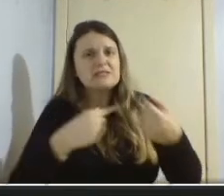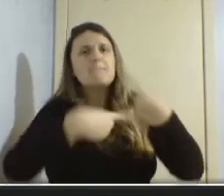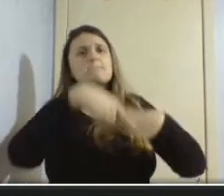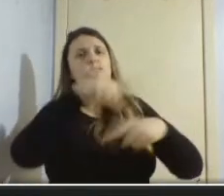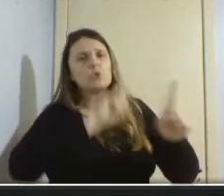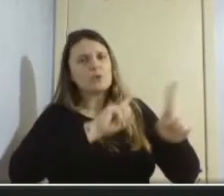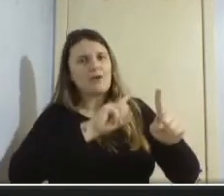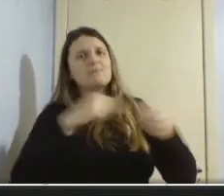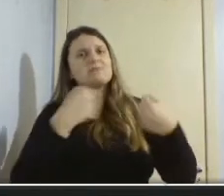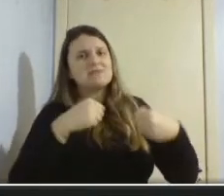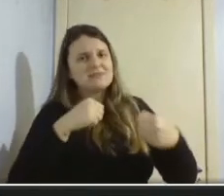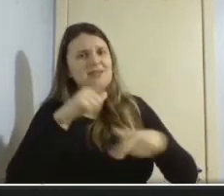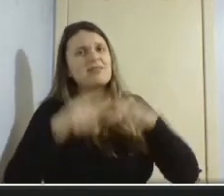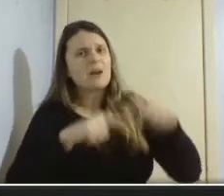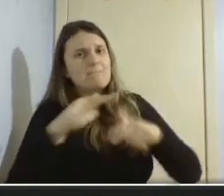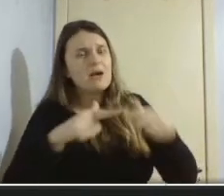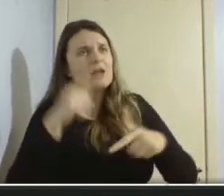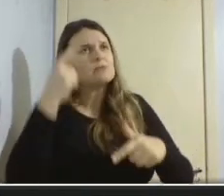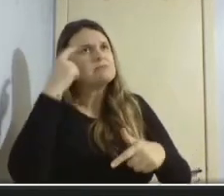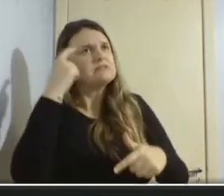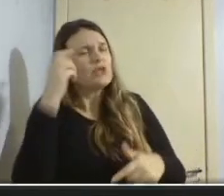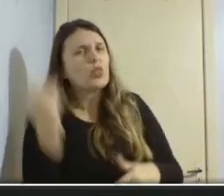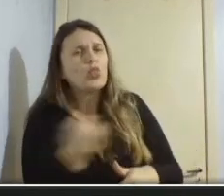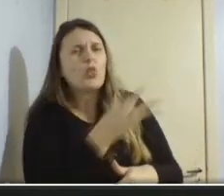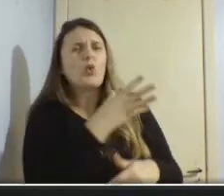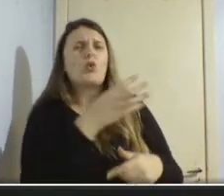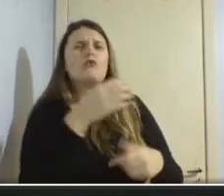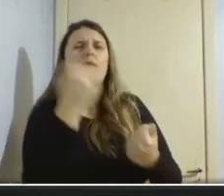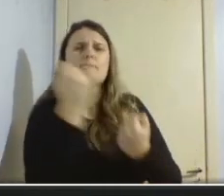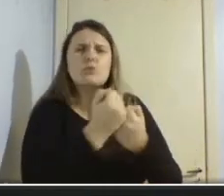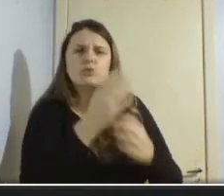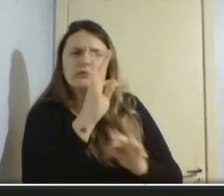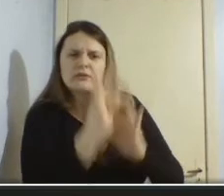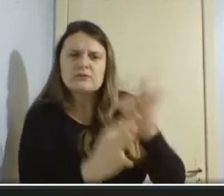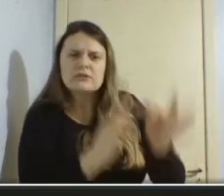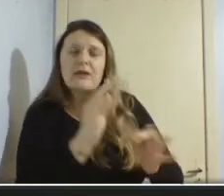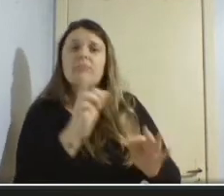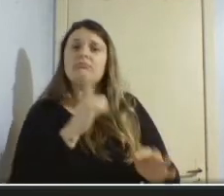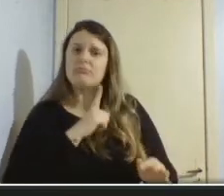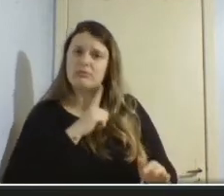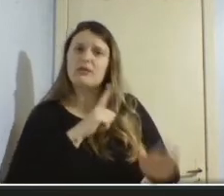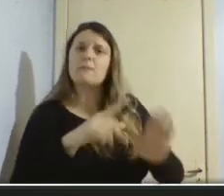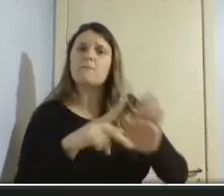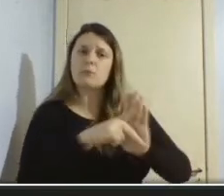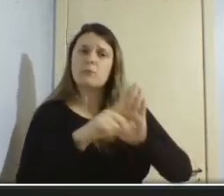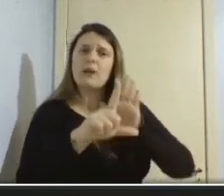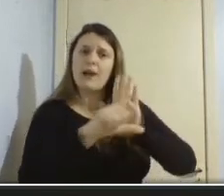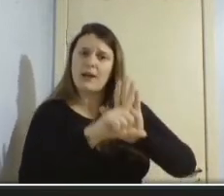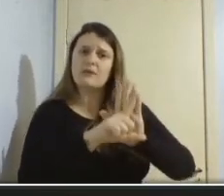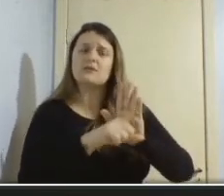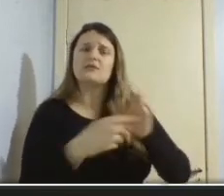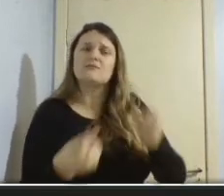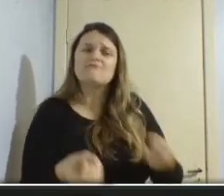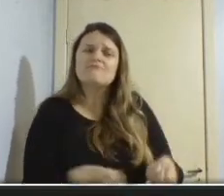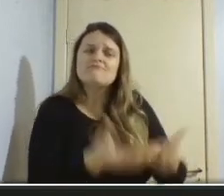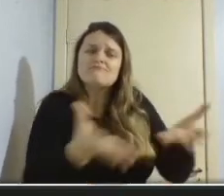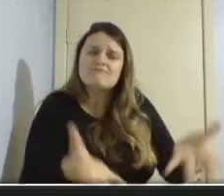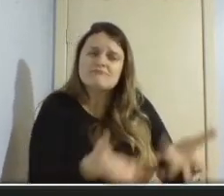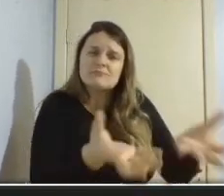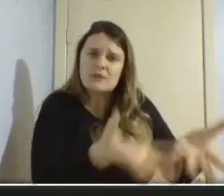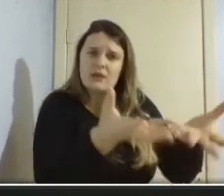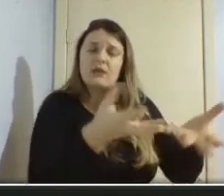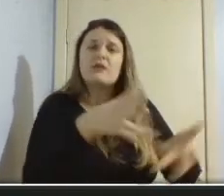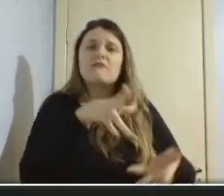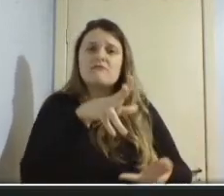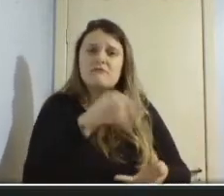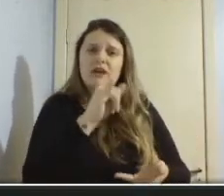inovação como foco principal. Ter uma lei de inovação aprovada como essa daqui nos levará a crer que o